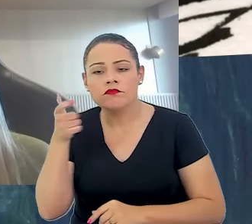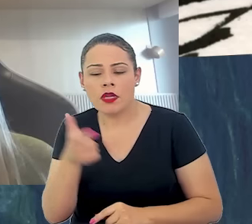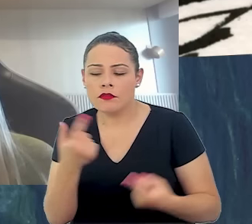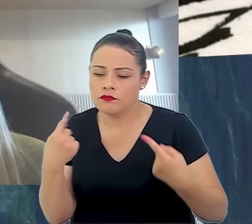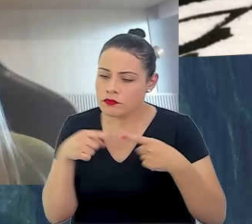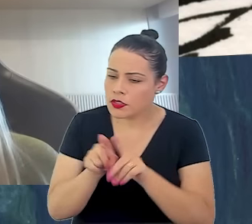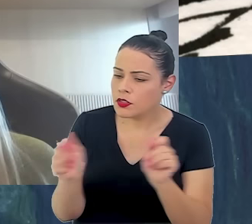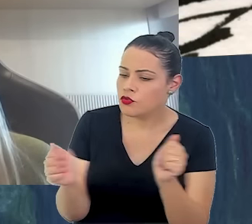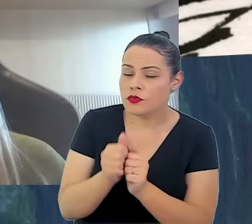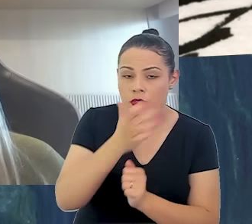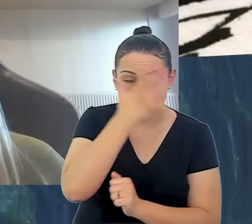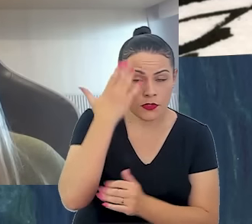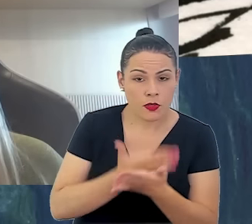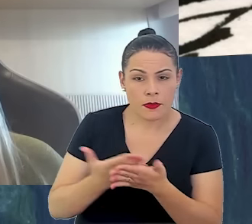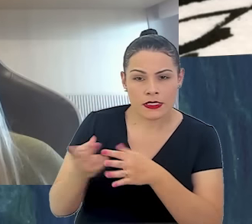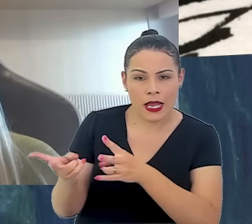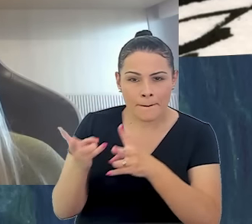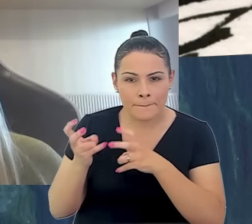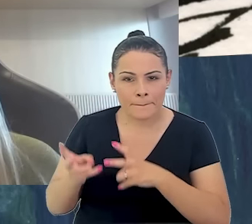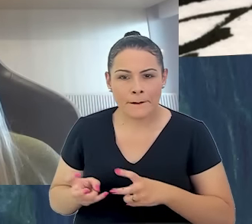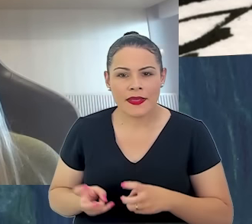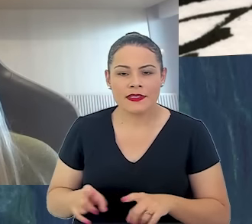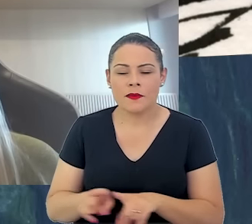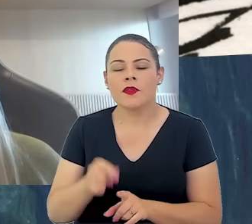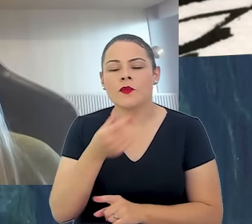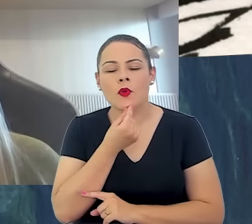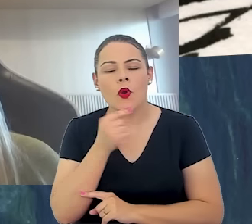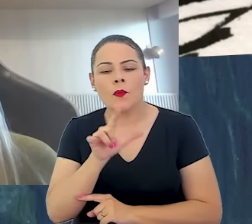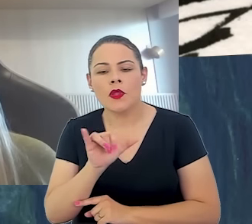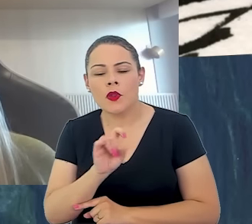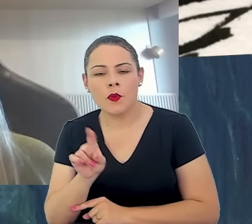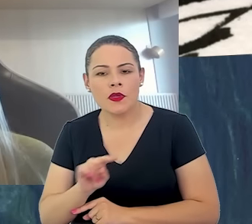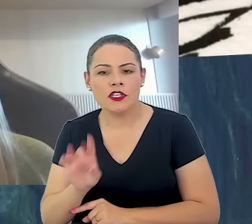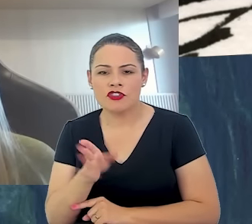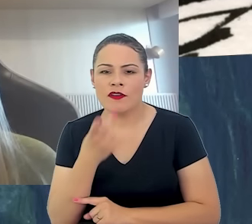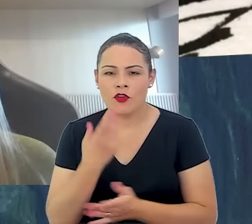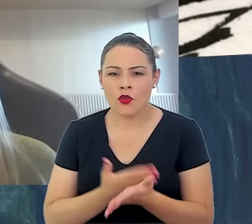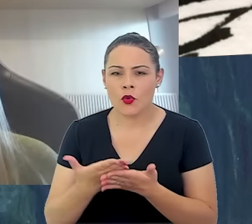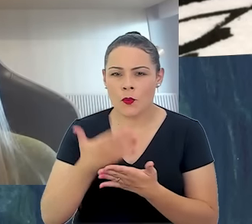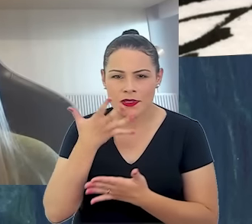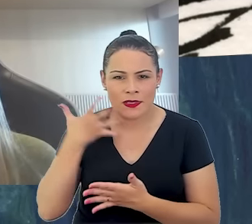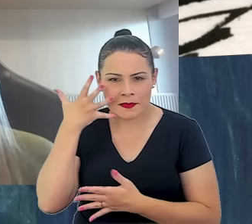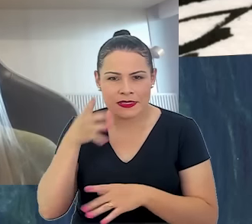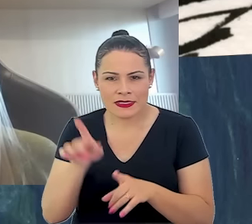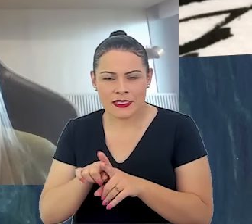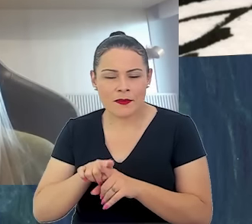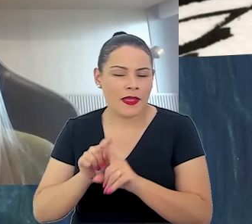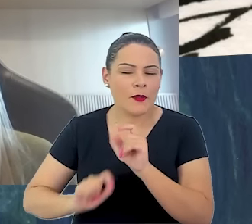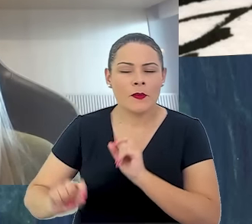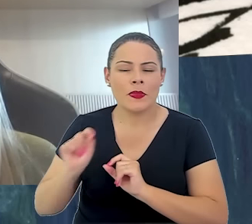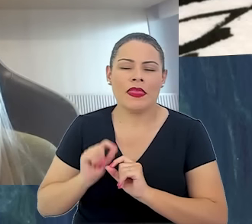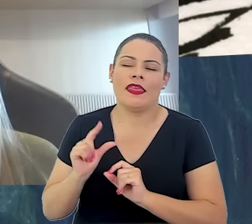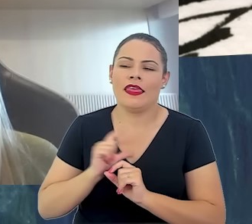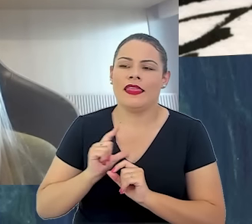percebem e como o o Luiz colocou né no no começo da conversa